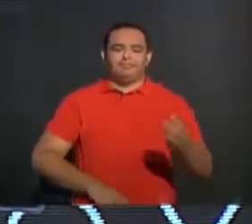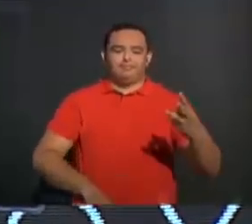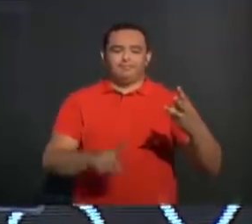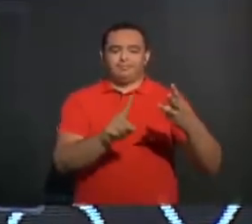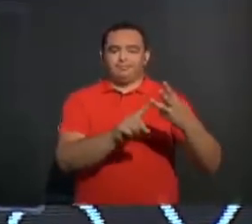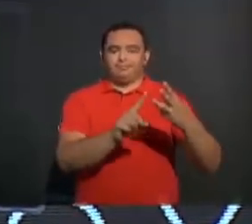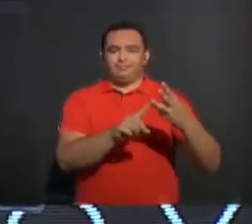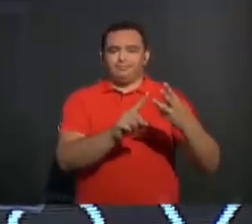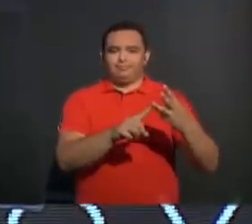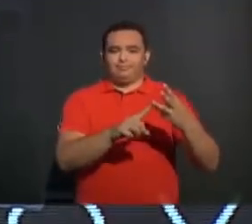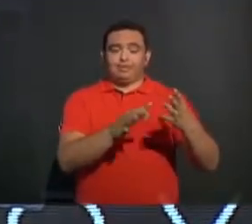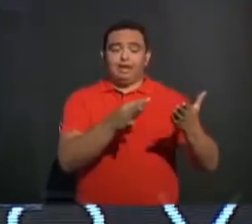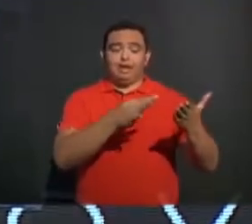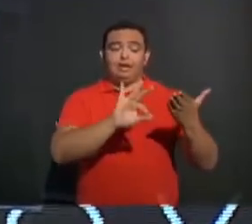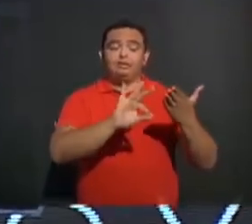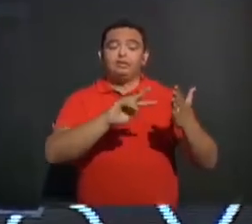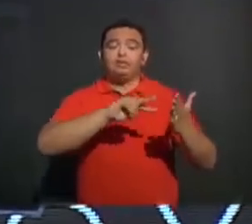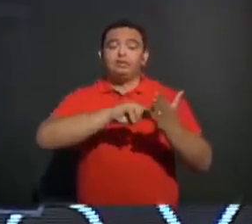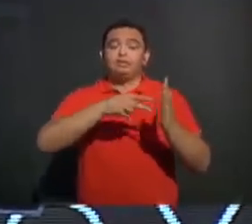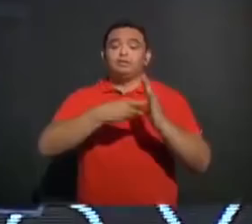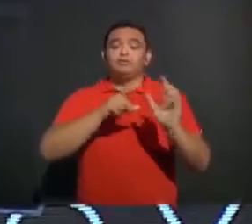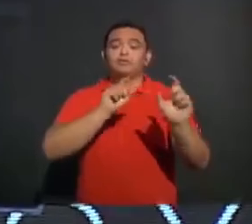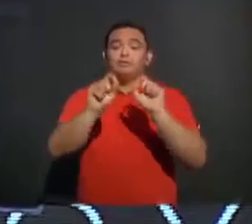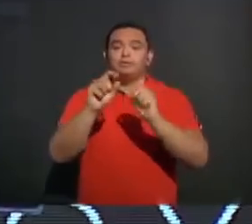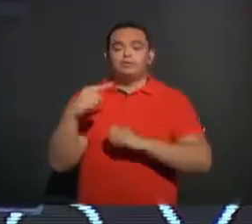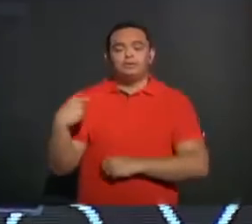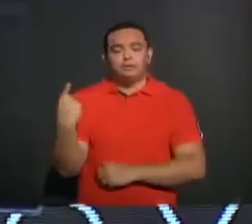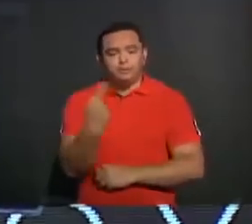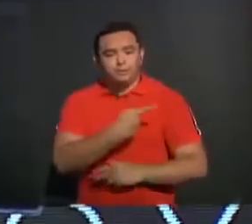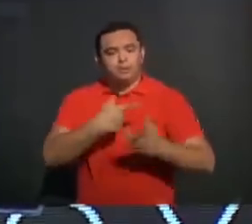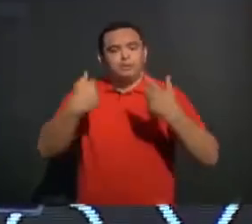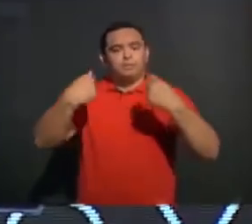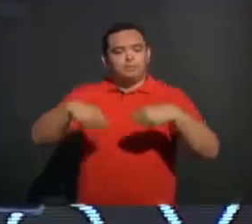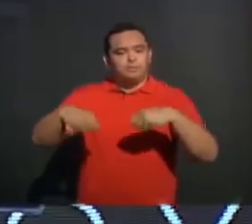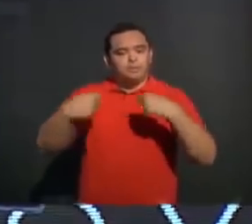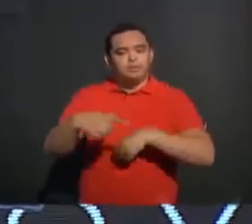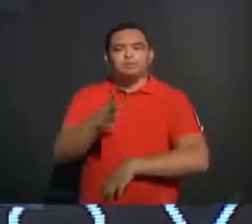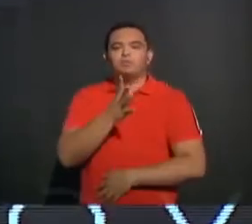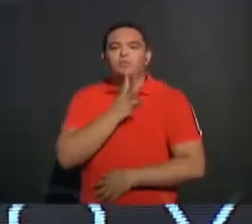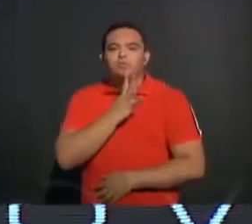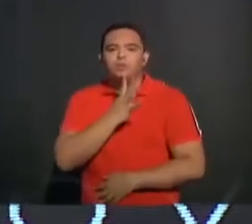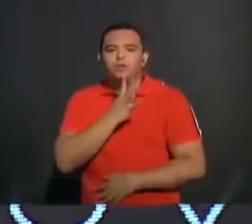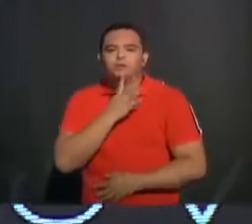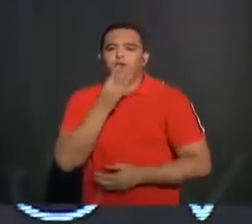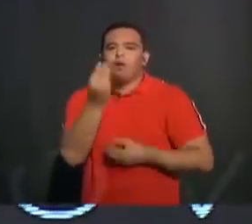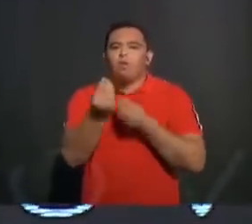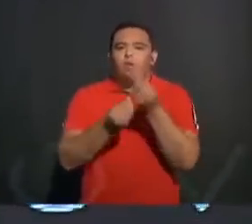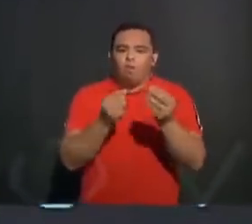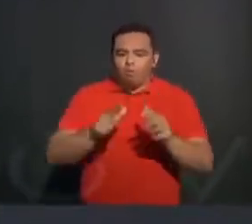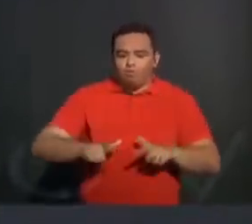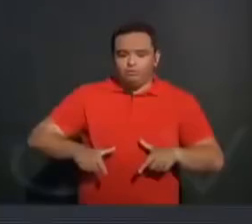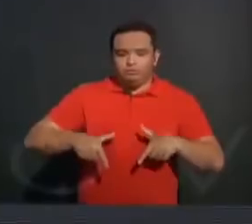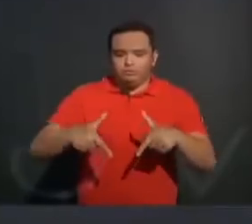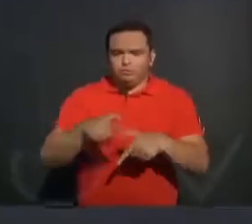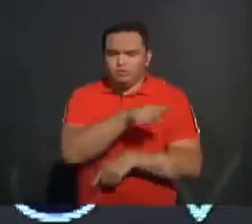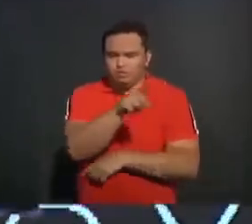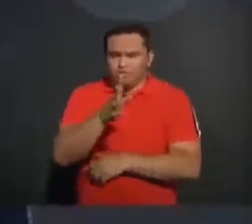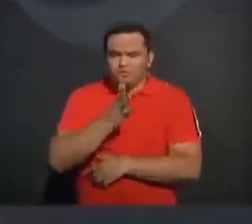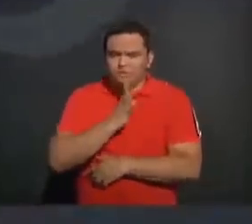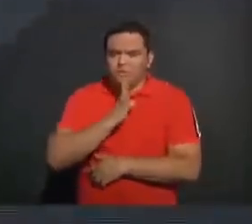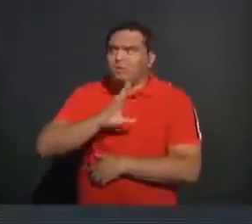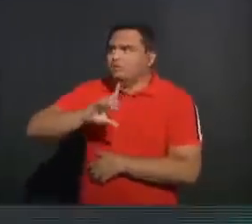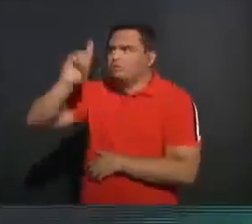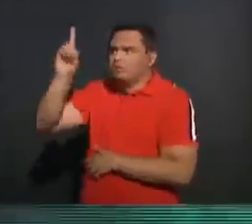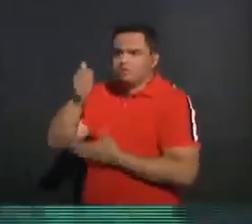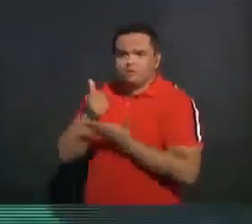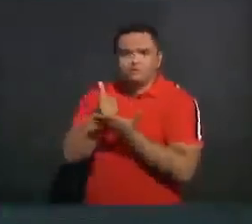Terceiro, alistar significa: temos que conhecer nossas armas. Você conhece as armas que Deus